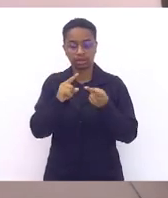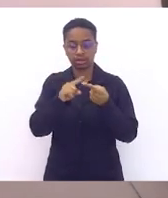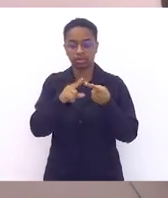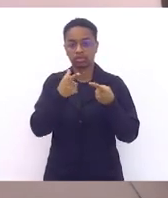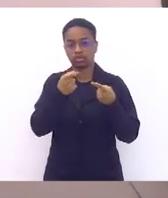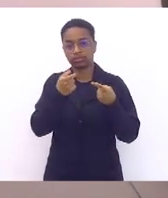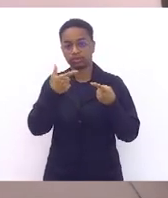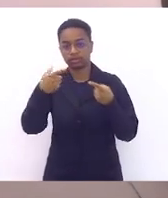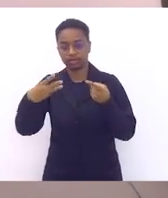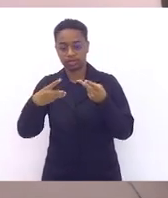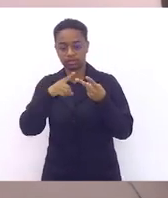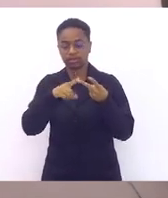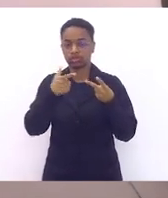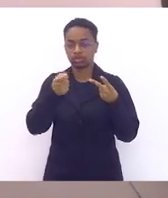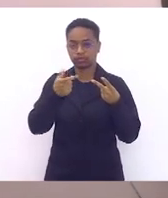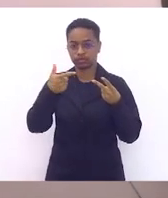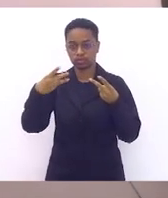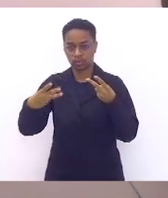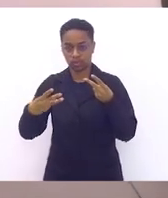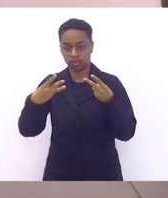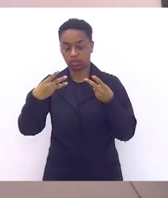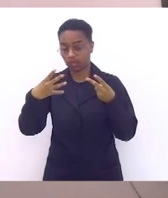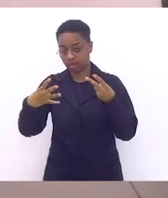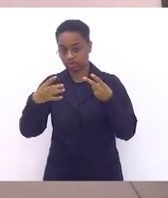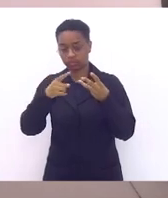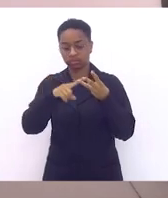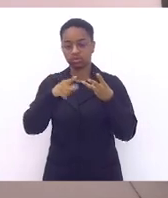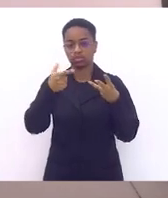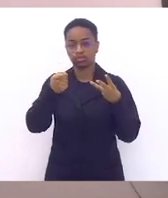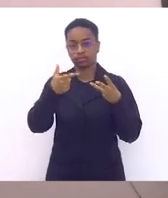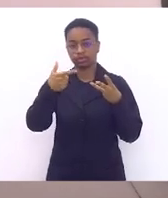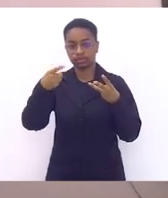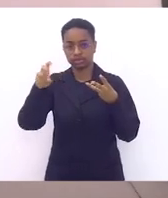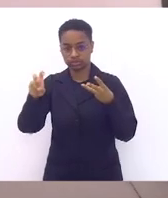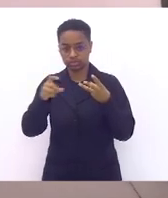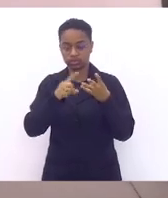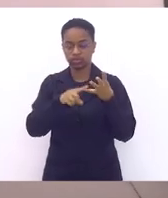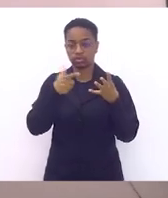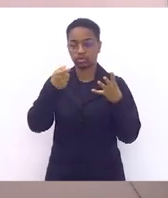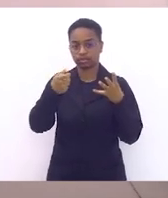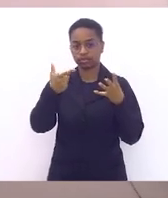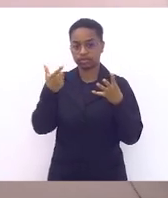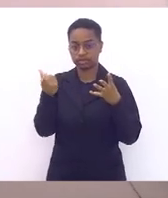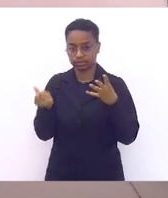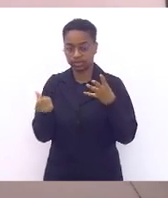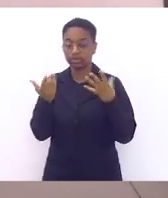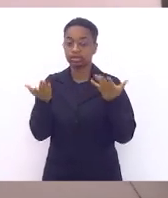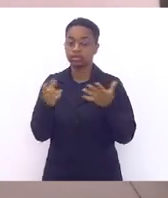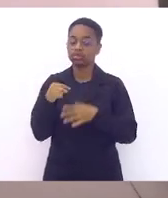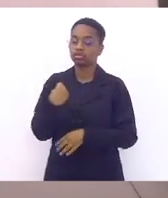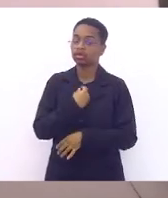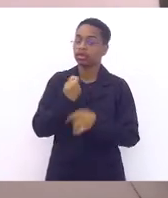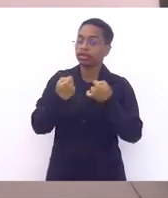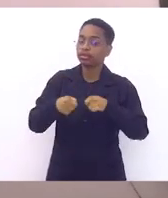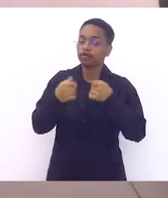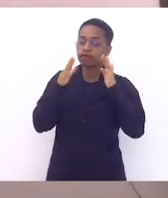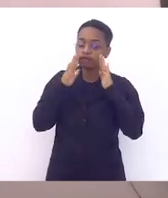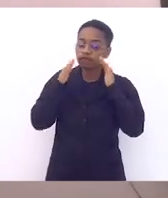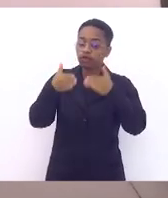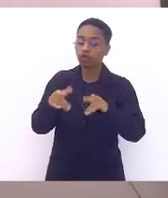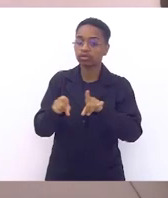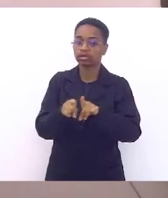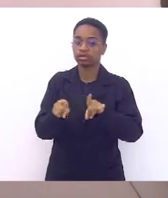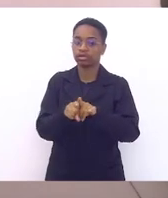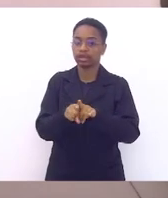24, 25 e 26. Então, a secretaria também tem que focar 2030 para que a gente